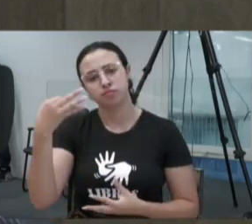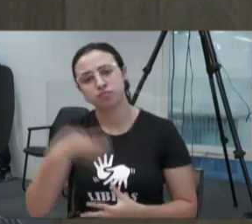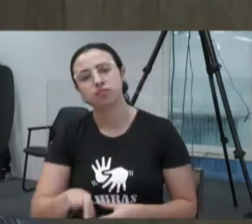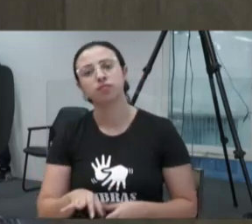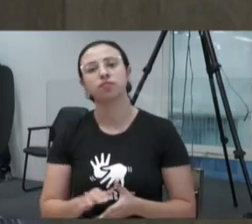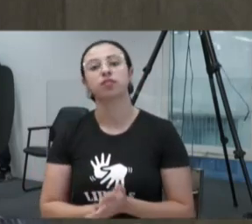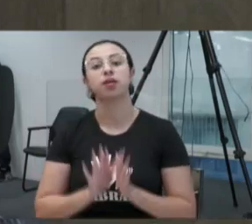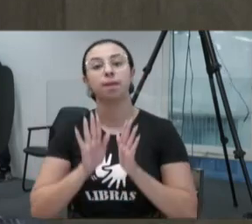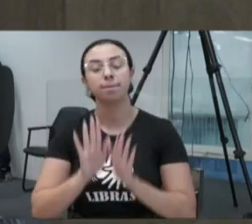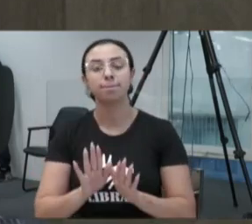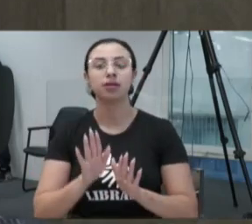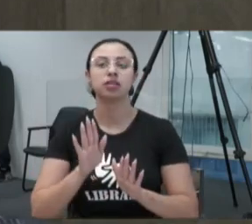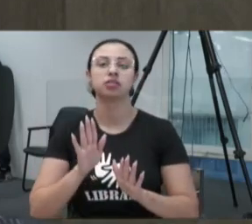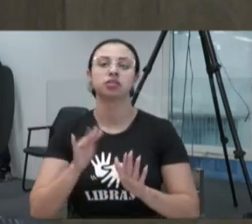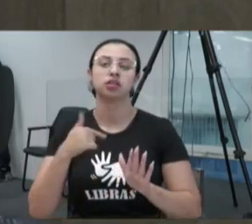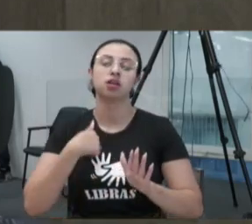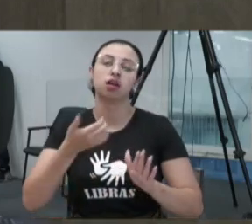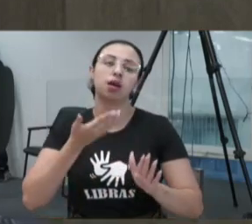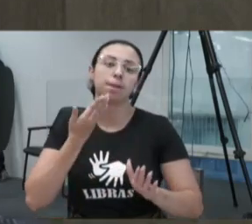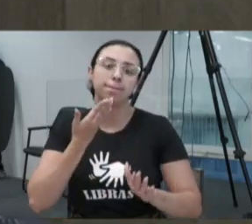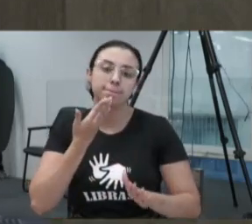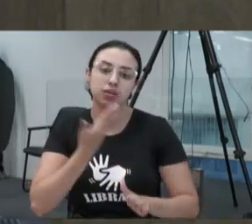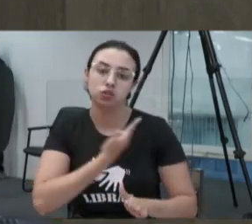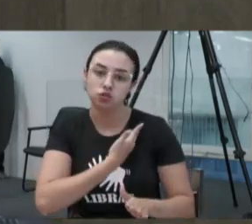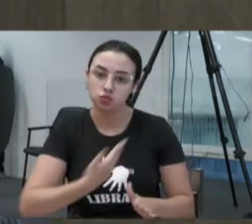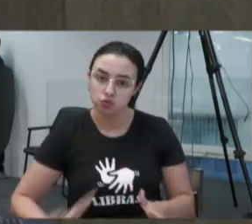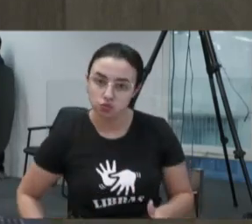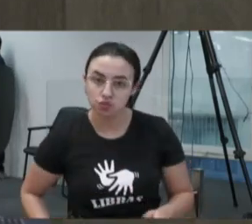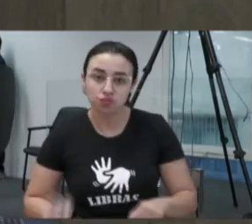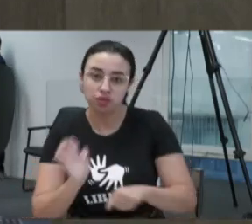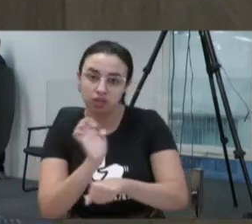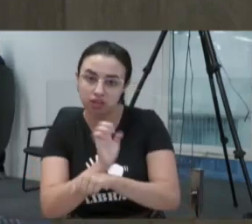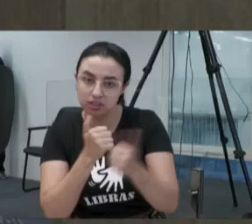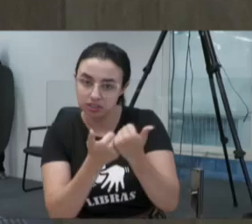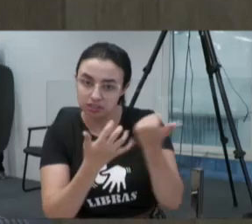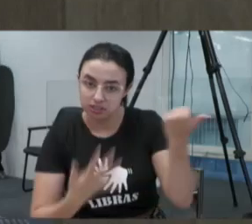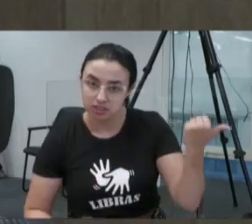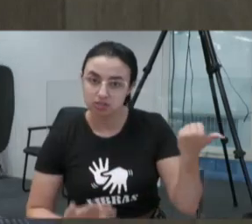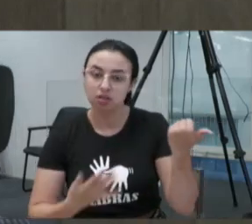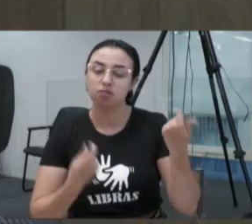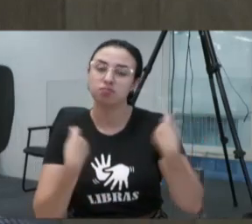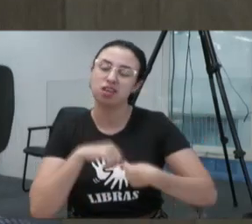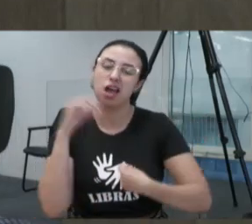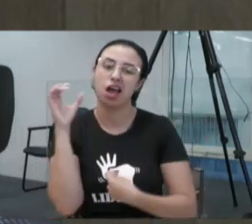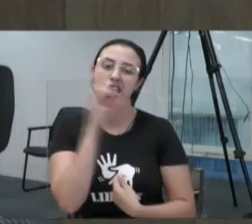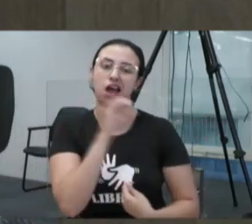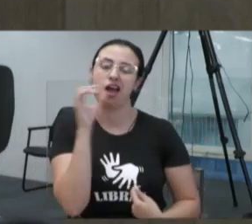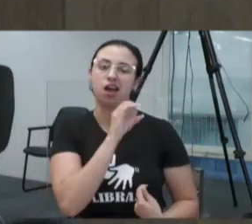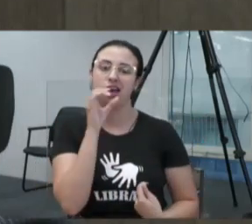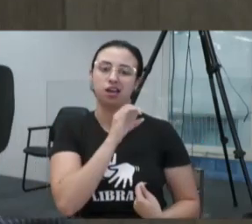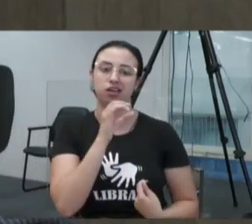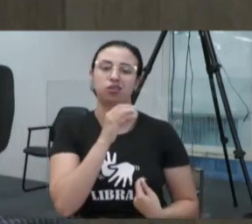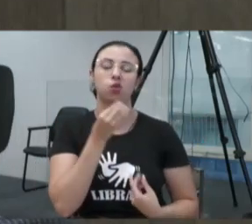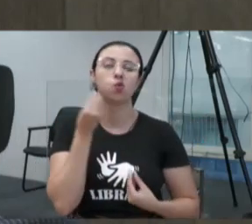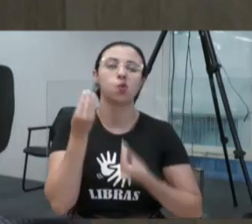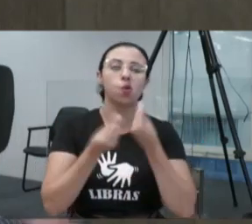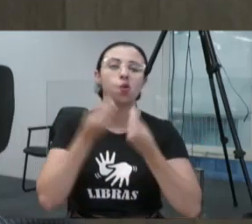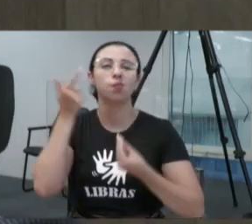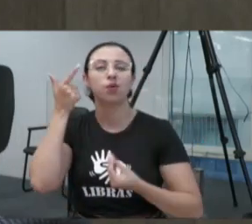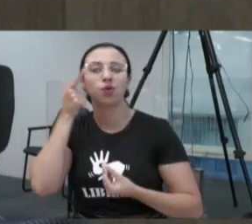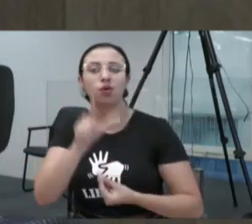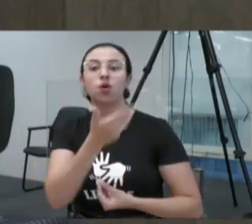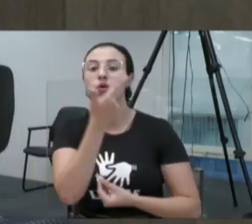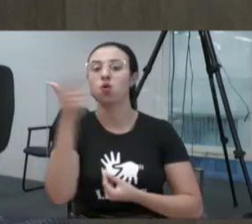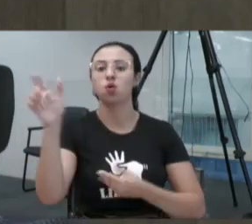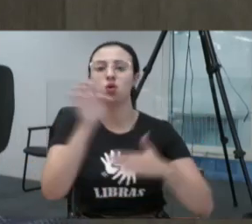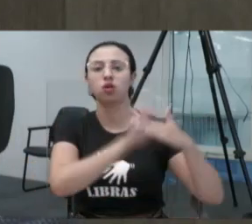feito, mas eu vou pedir do governo estadual agilidade, né, na articulação para já